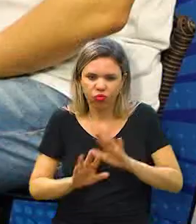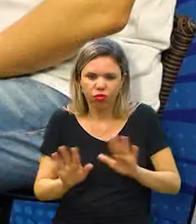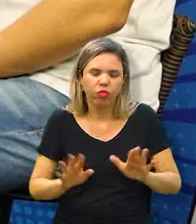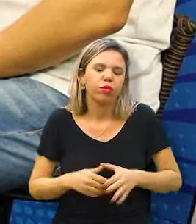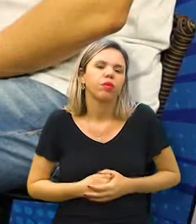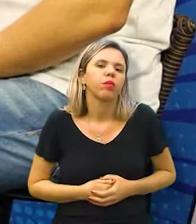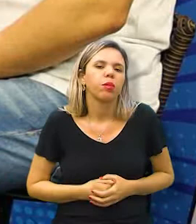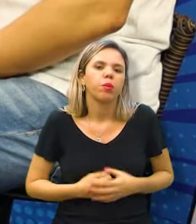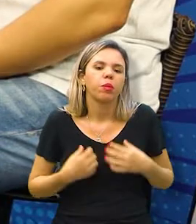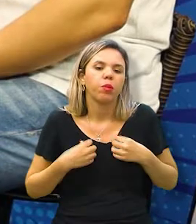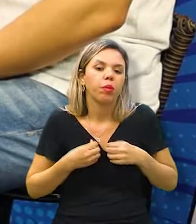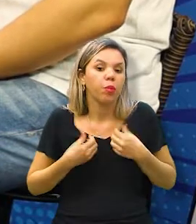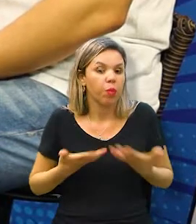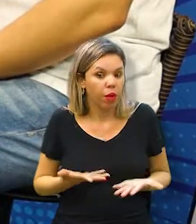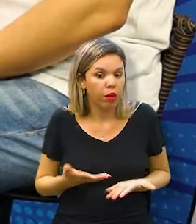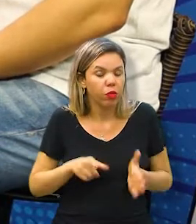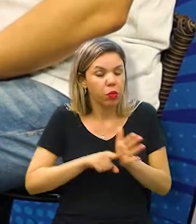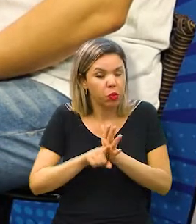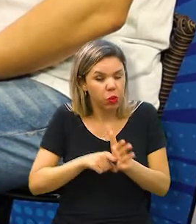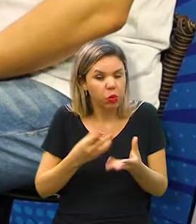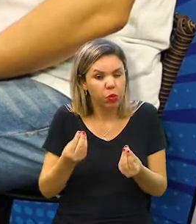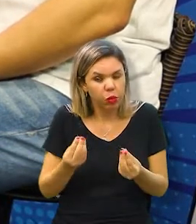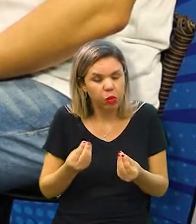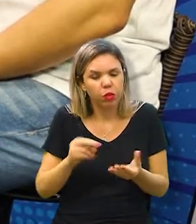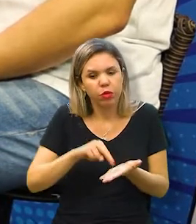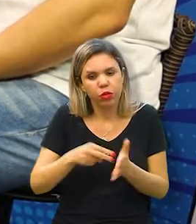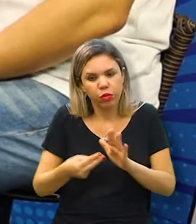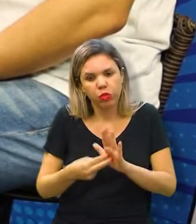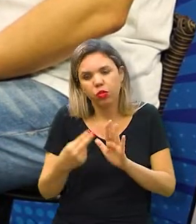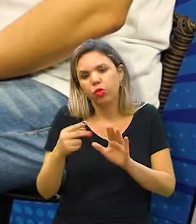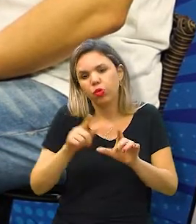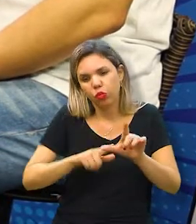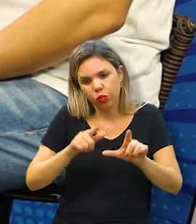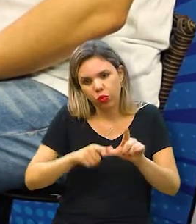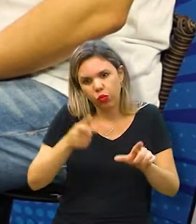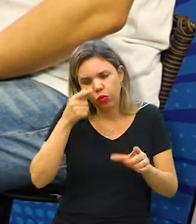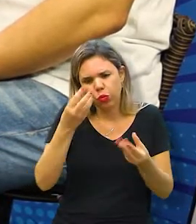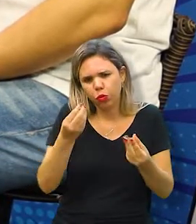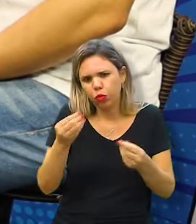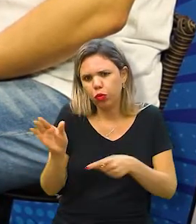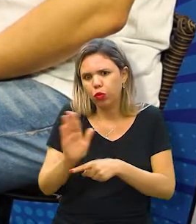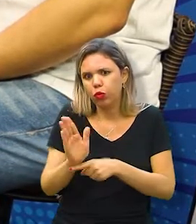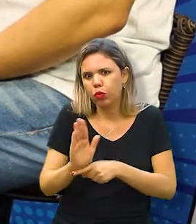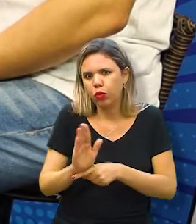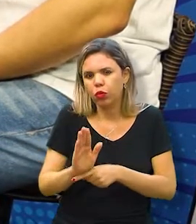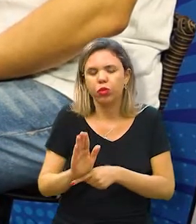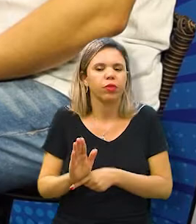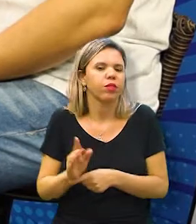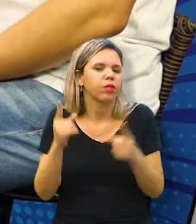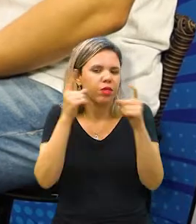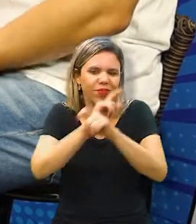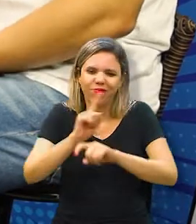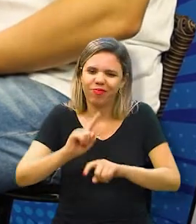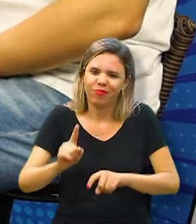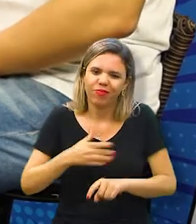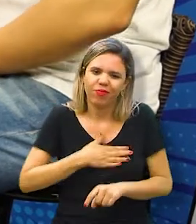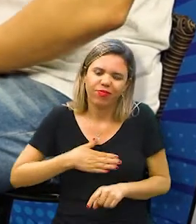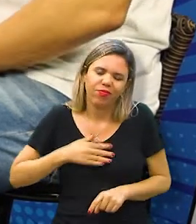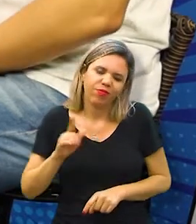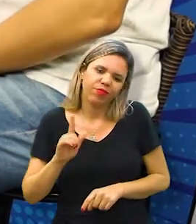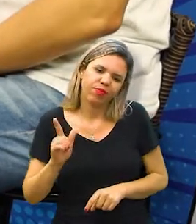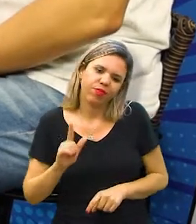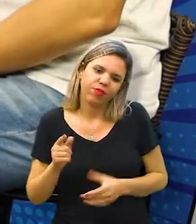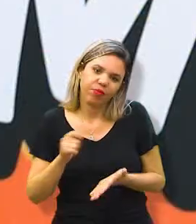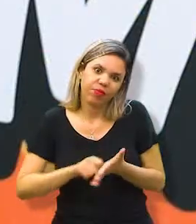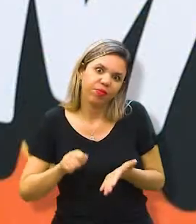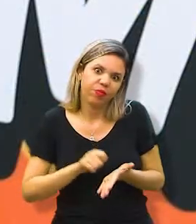forma. Então fiquei estudando muito a questão da nomenclatura, assisti muito drama, que para mim não foi complicado, só que é claro,